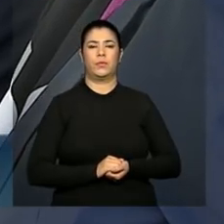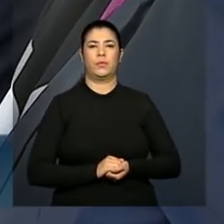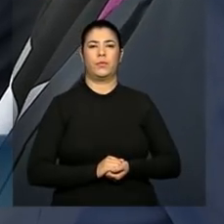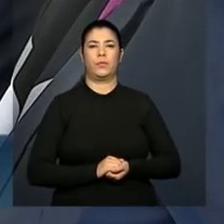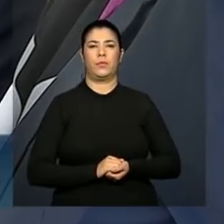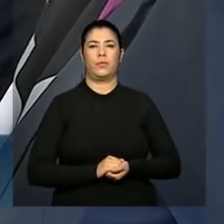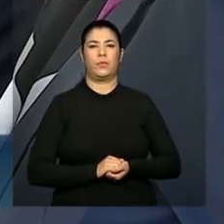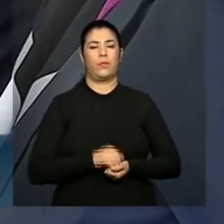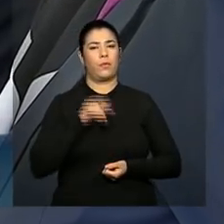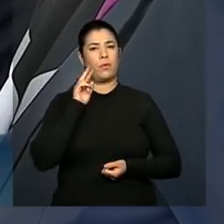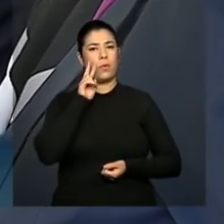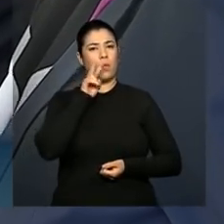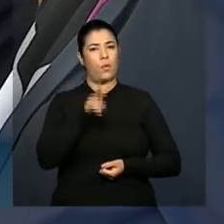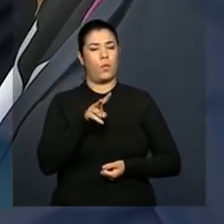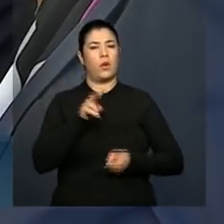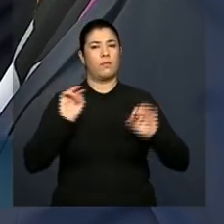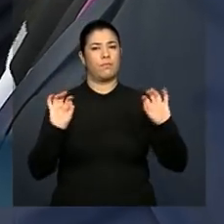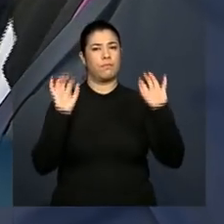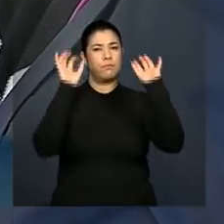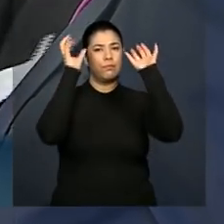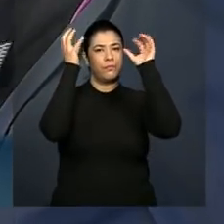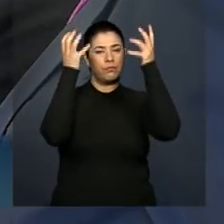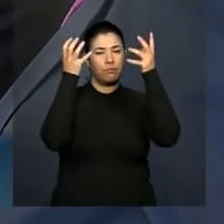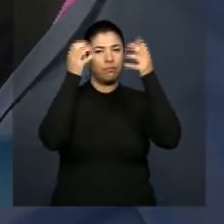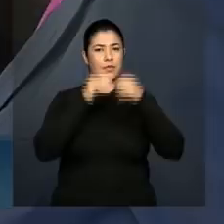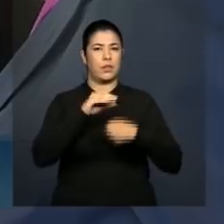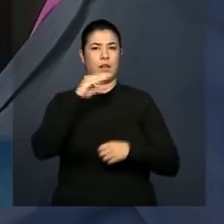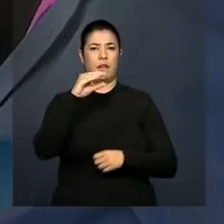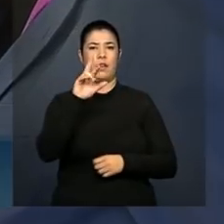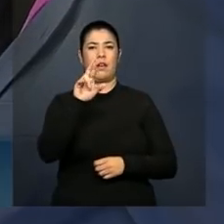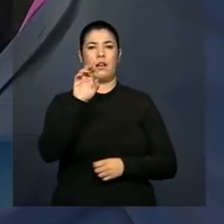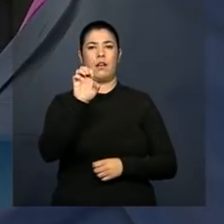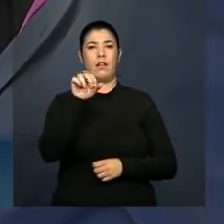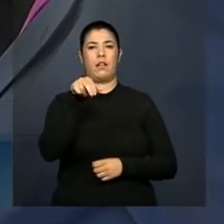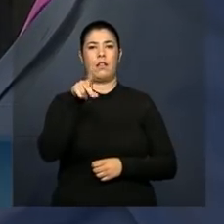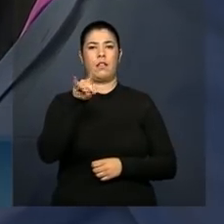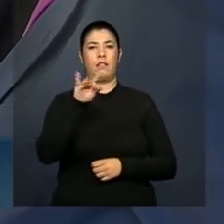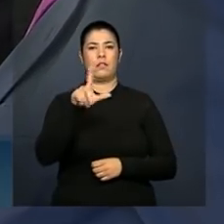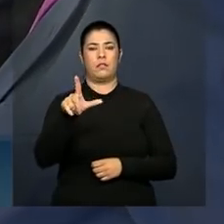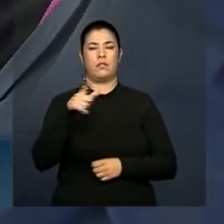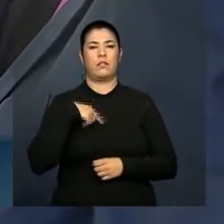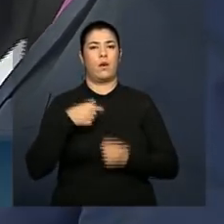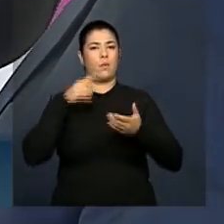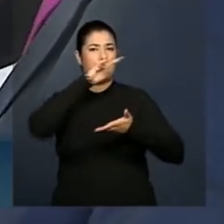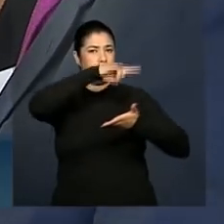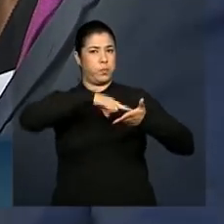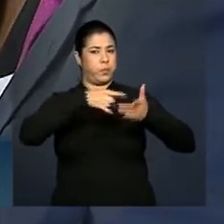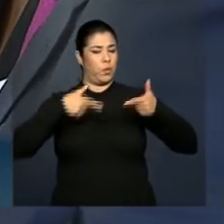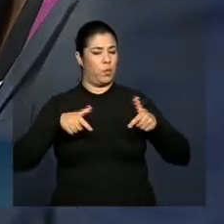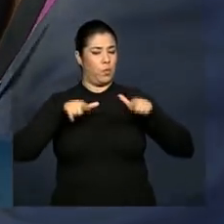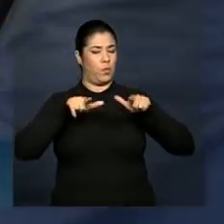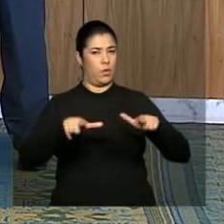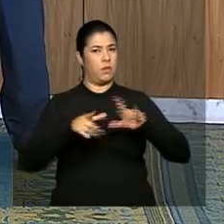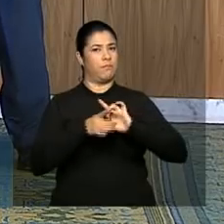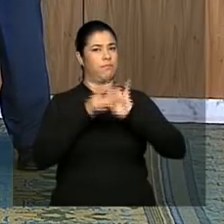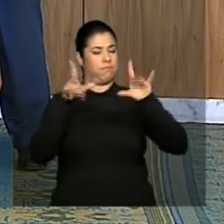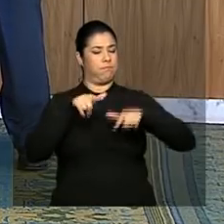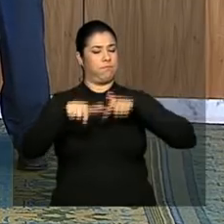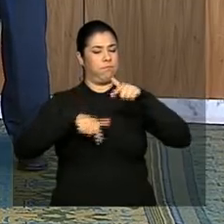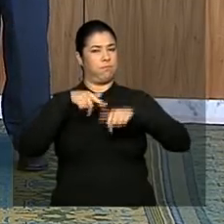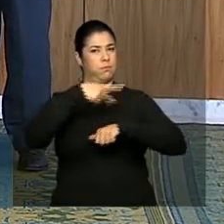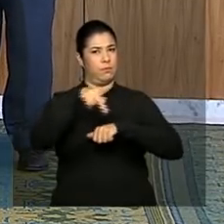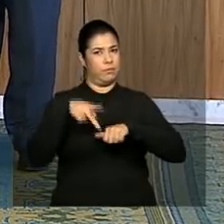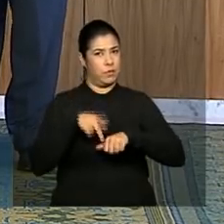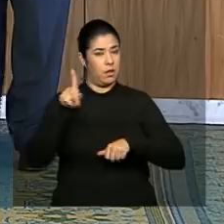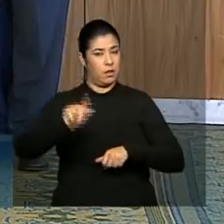A cerimônia de credenciais, de entrega de credenciais dos embaixadores, é um ato em que o